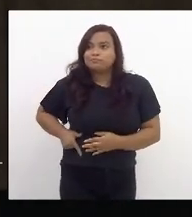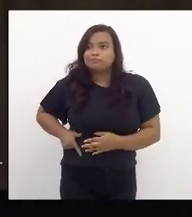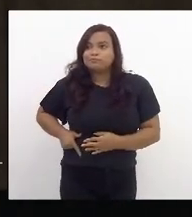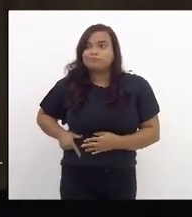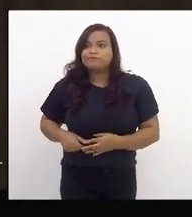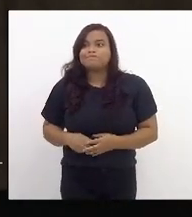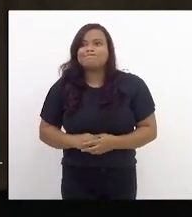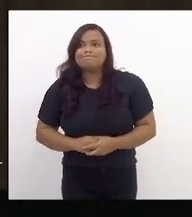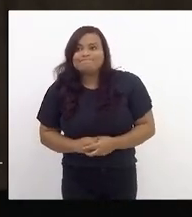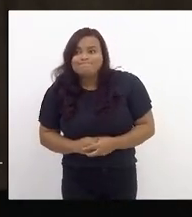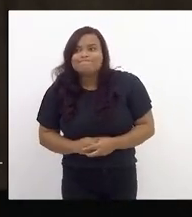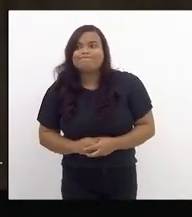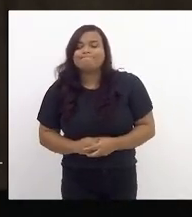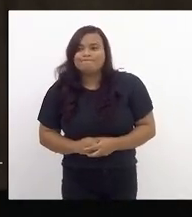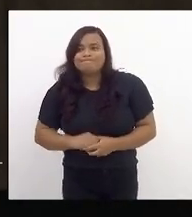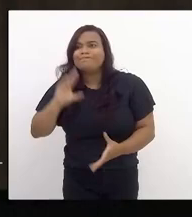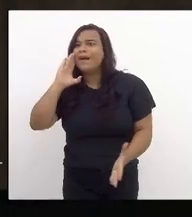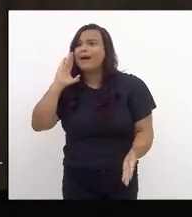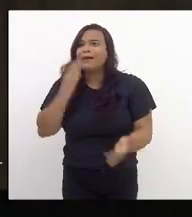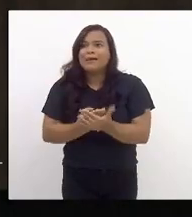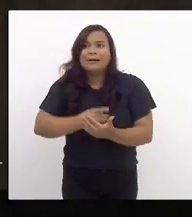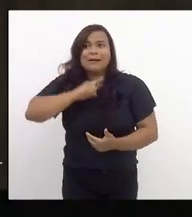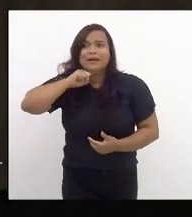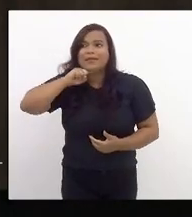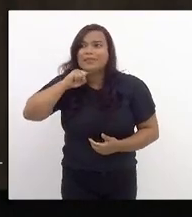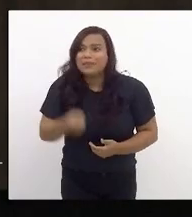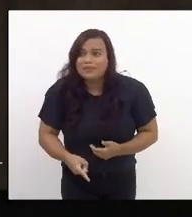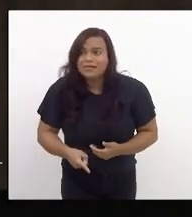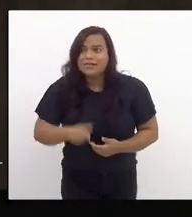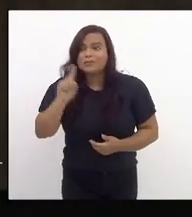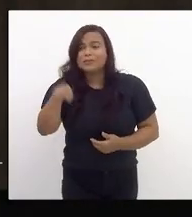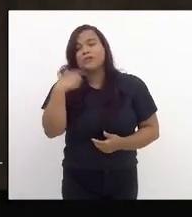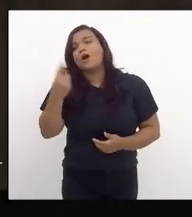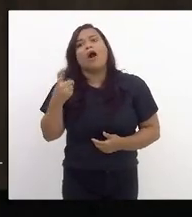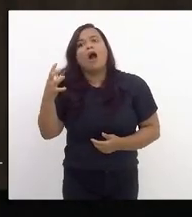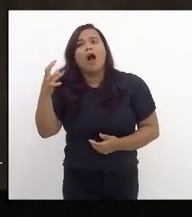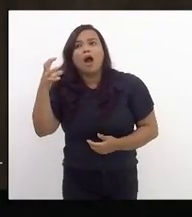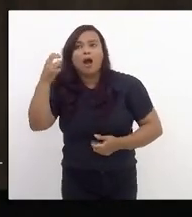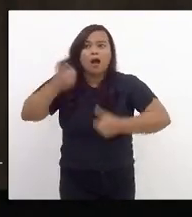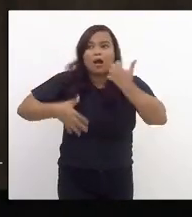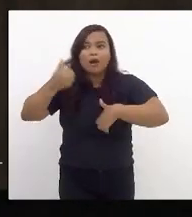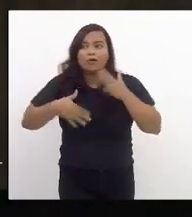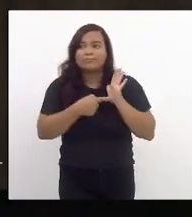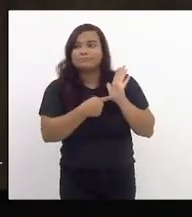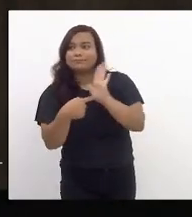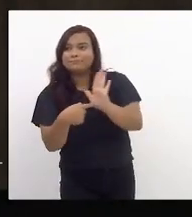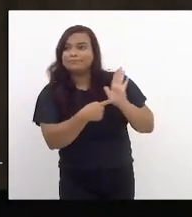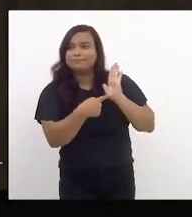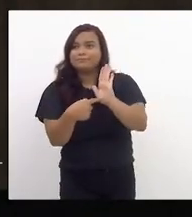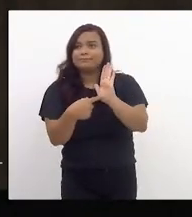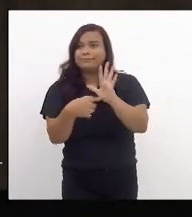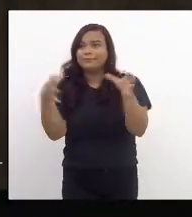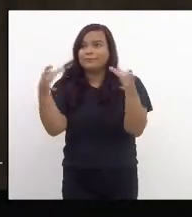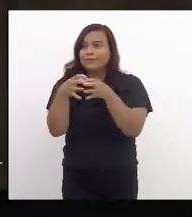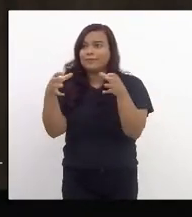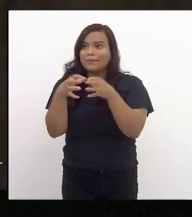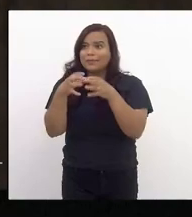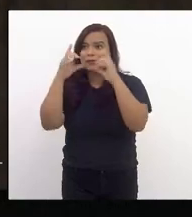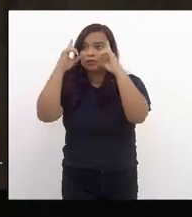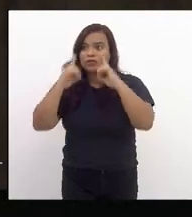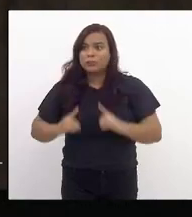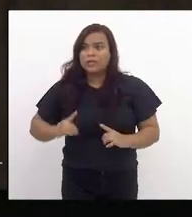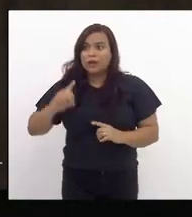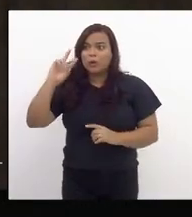É inacreditável o que nós acabamos de ouvir. A Comissão de Direitos Humanos da